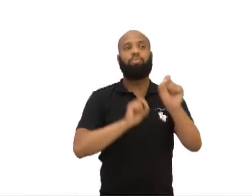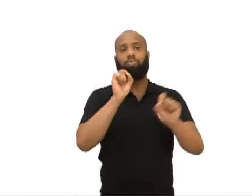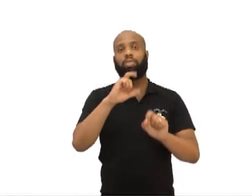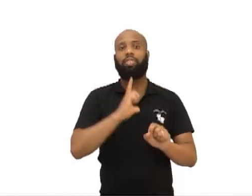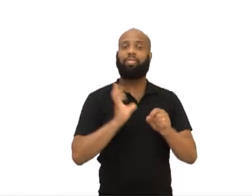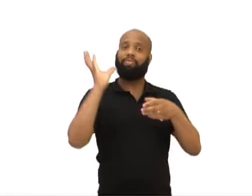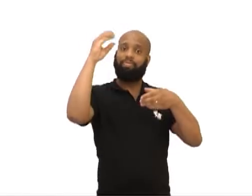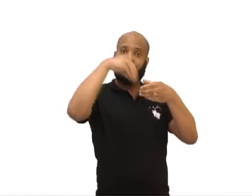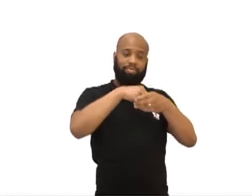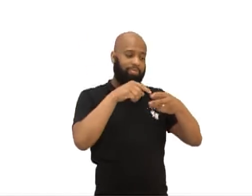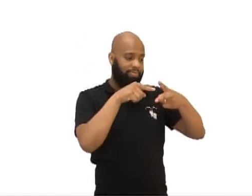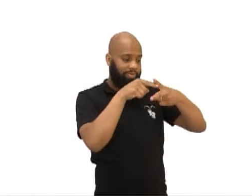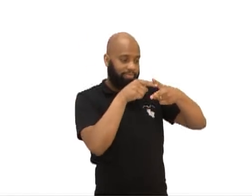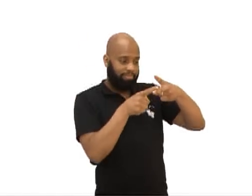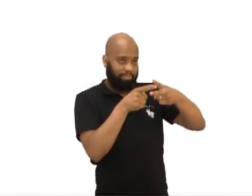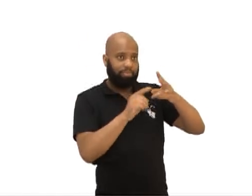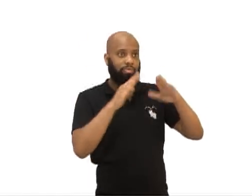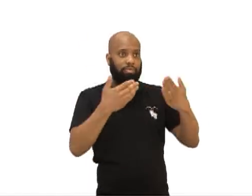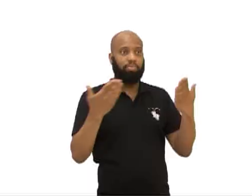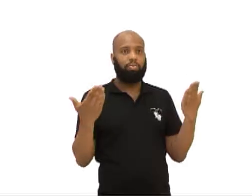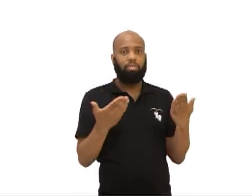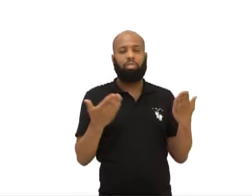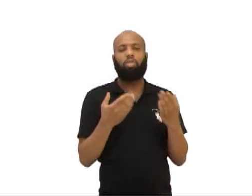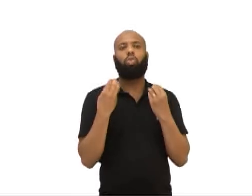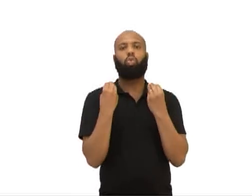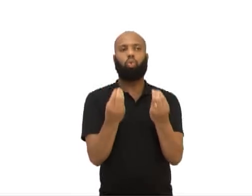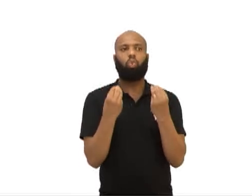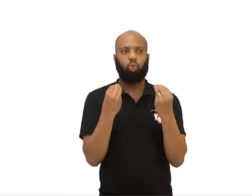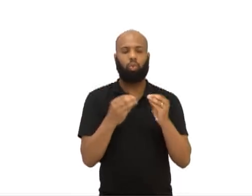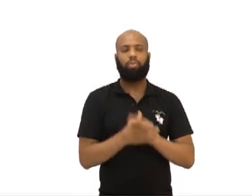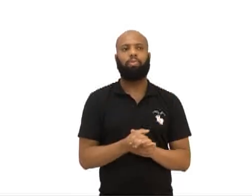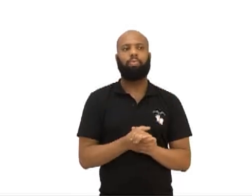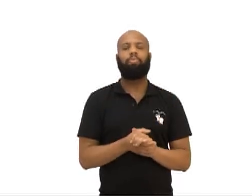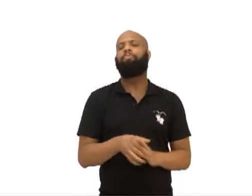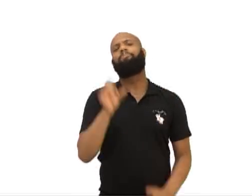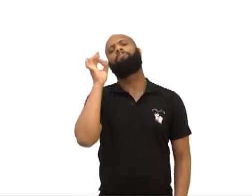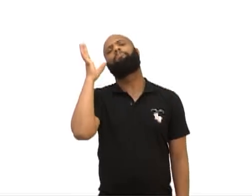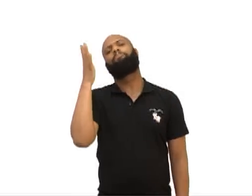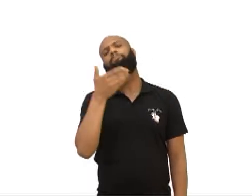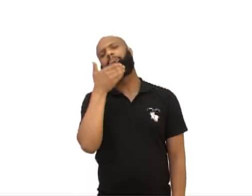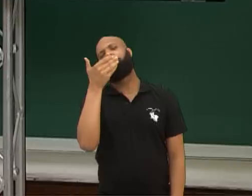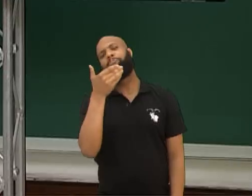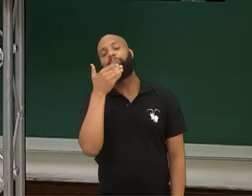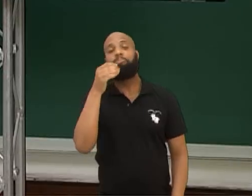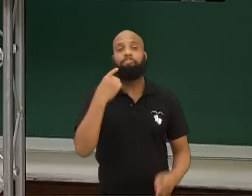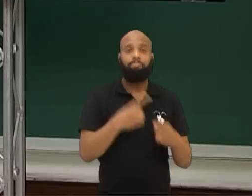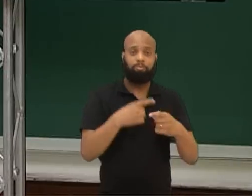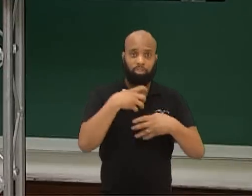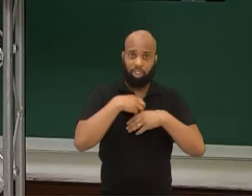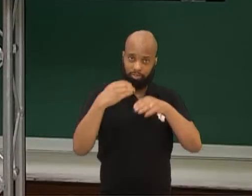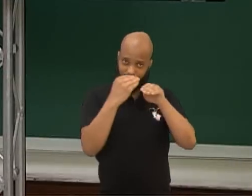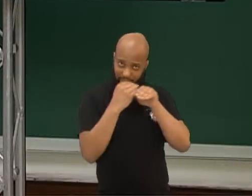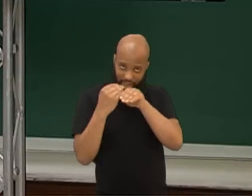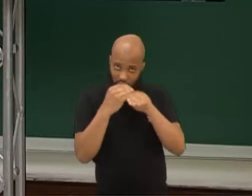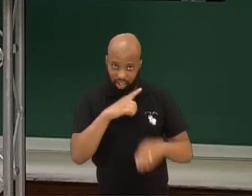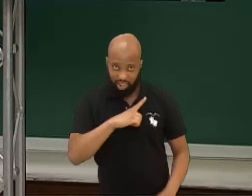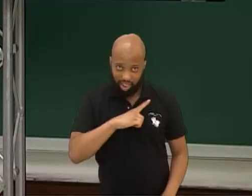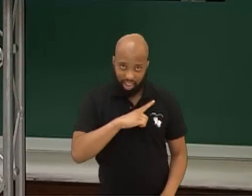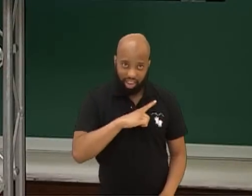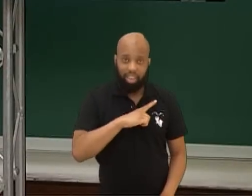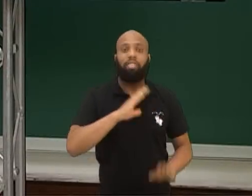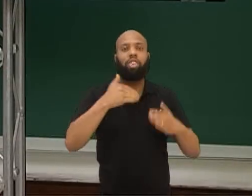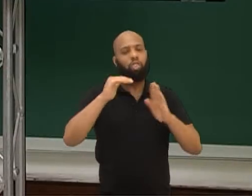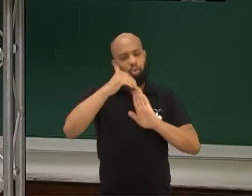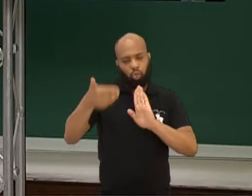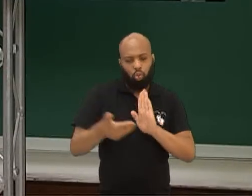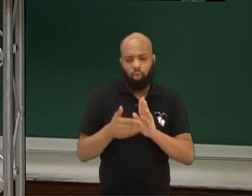ângulo interno? Tá? Então, como é que eu vou fazer? Ah, fácil. Se ele é regular, significa que todas as suas